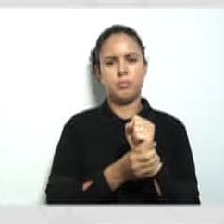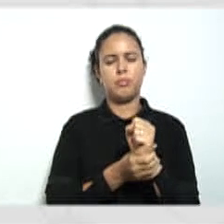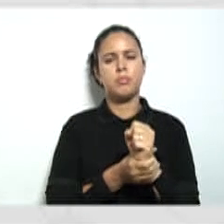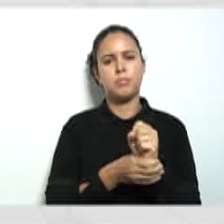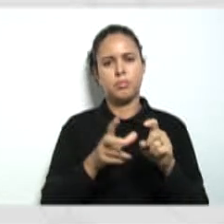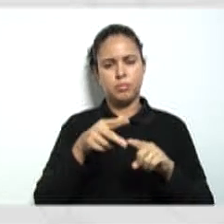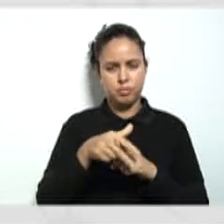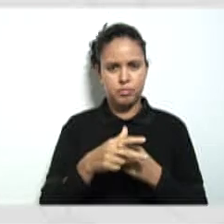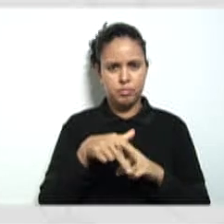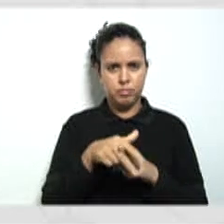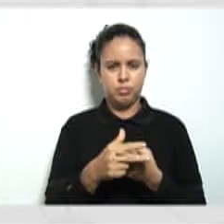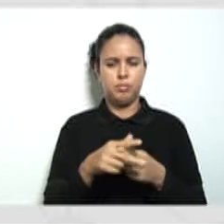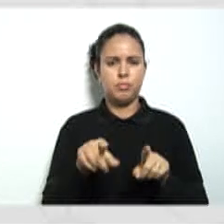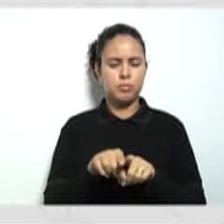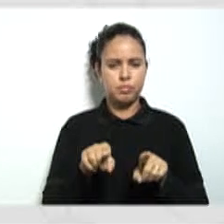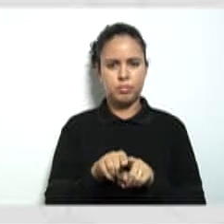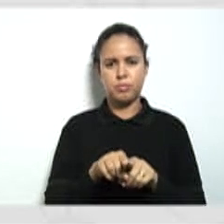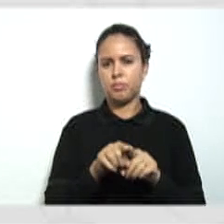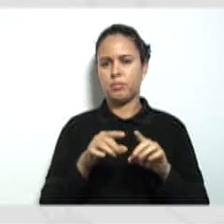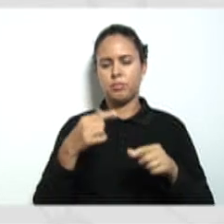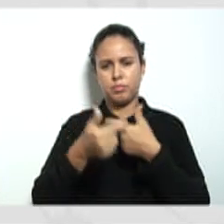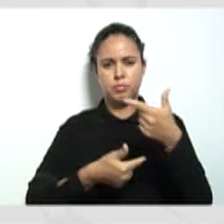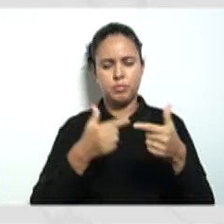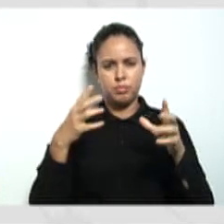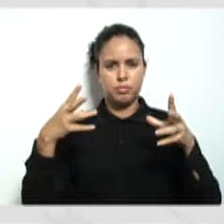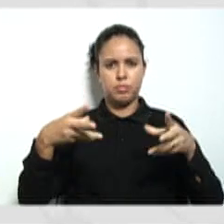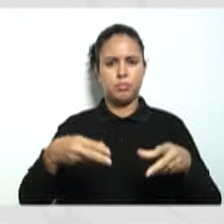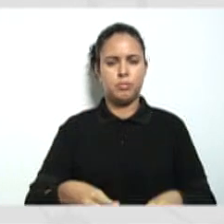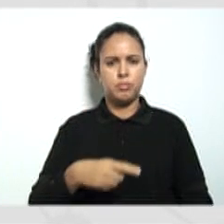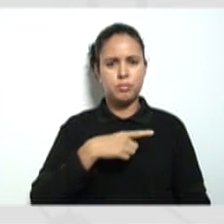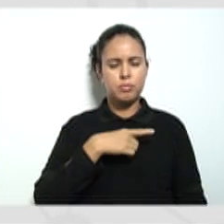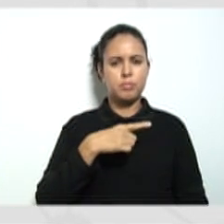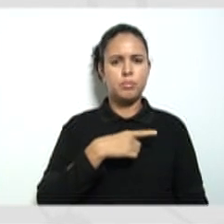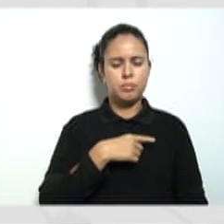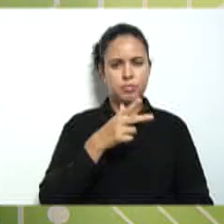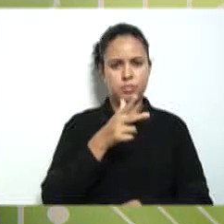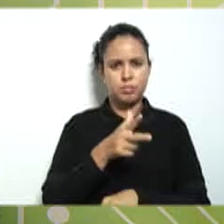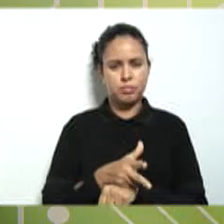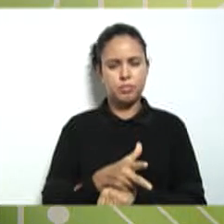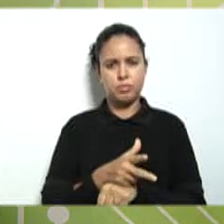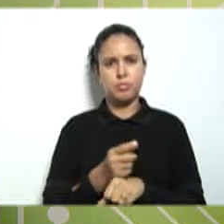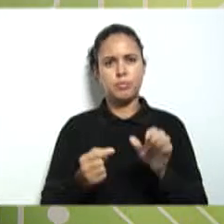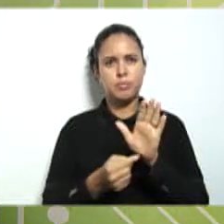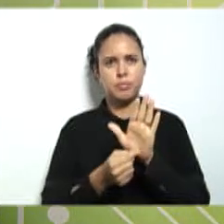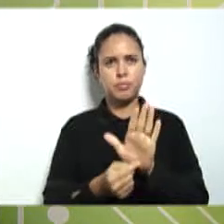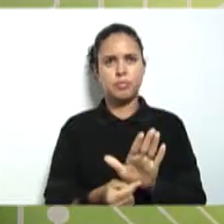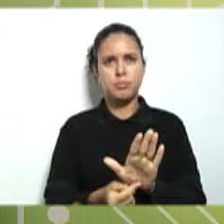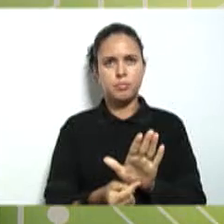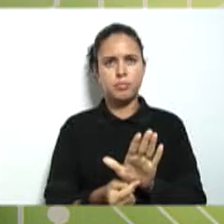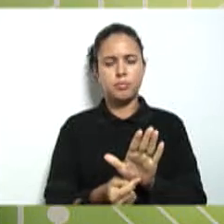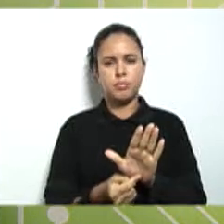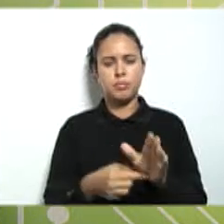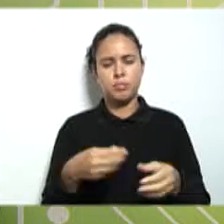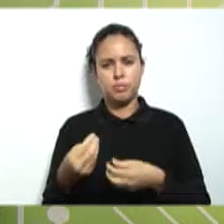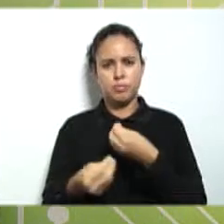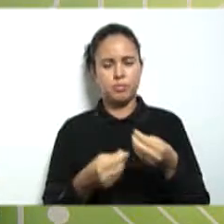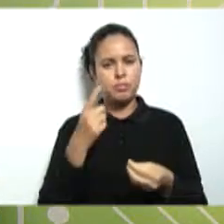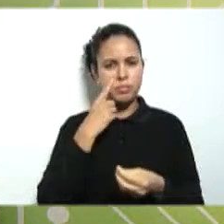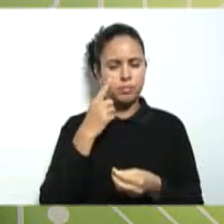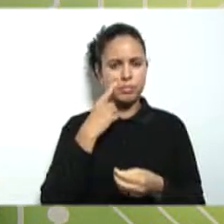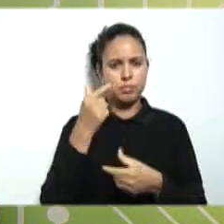manutenção e de serviços gerais. Nós preparamos também um material para tentar exemplificar aí como a gente vê as cooperativas